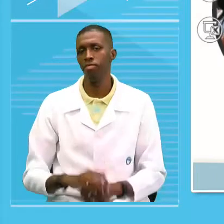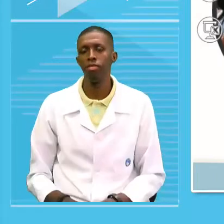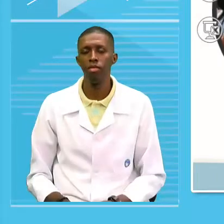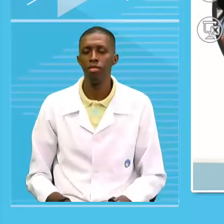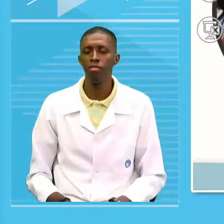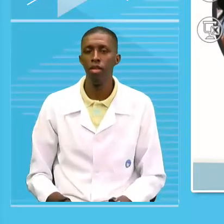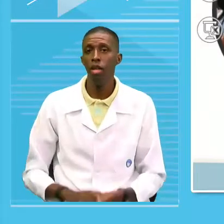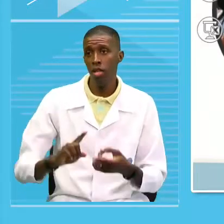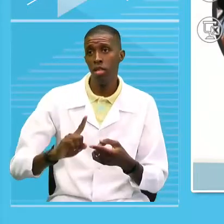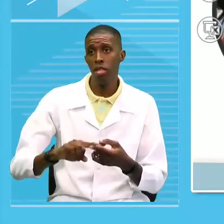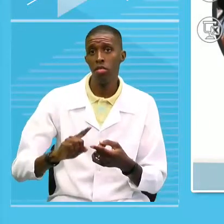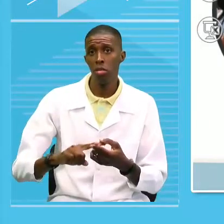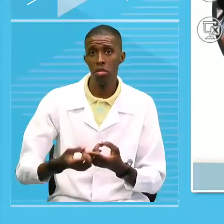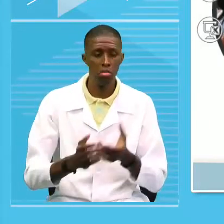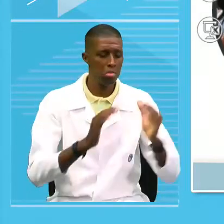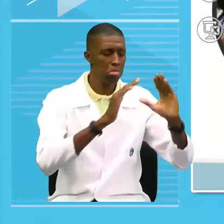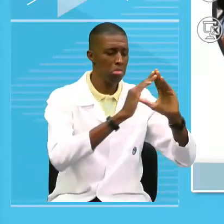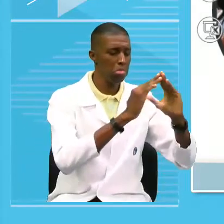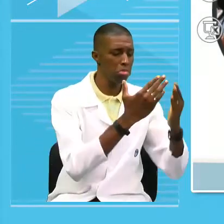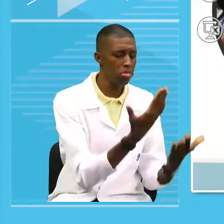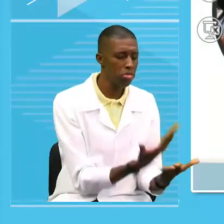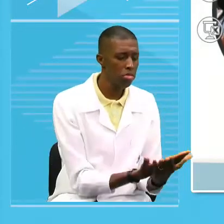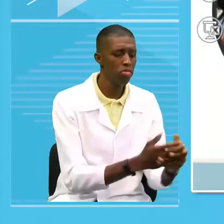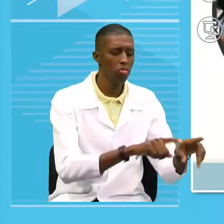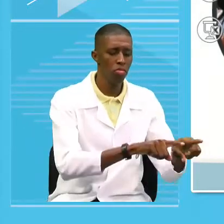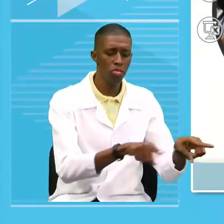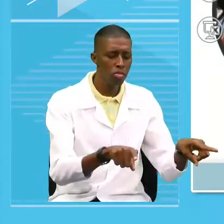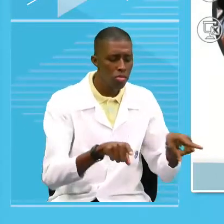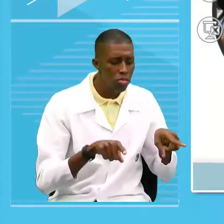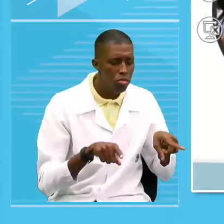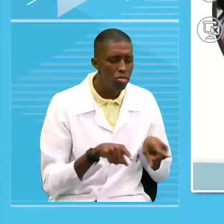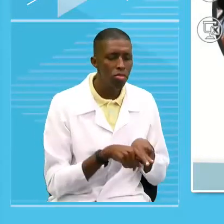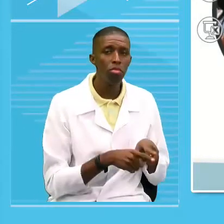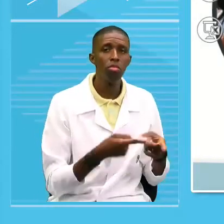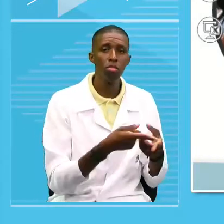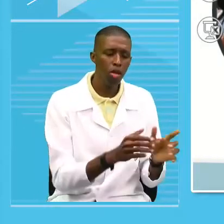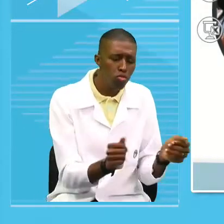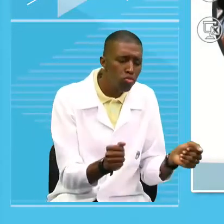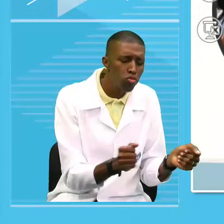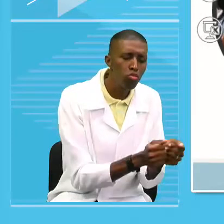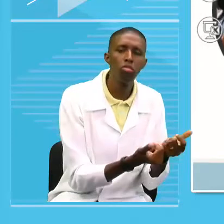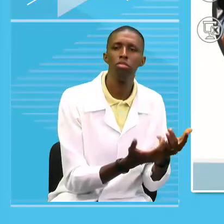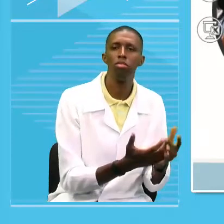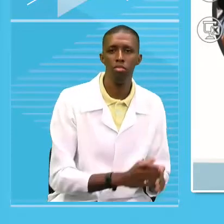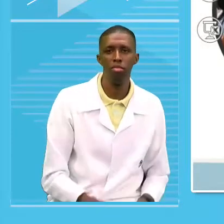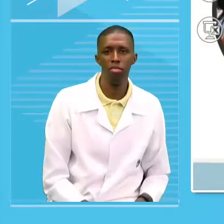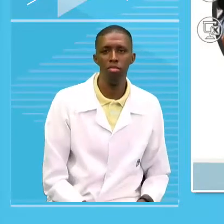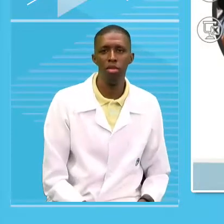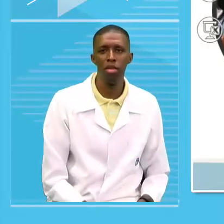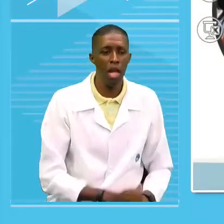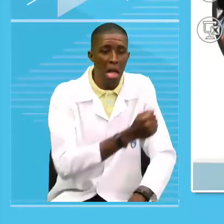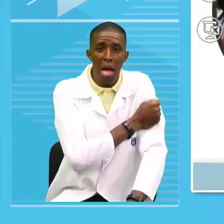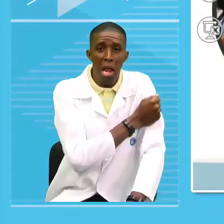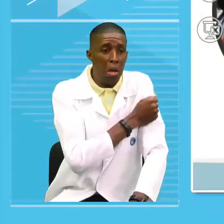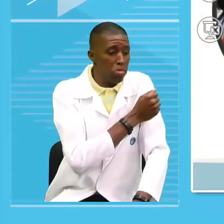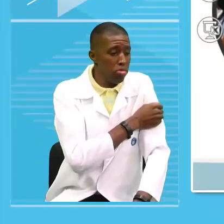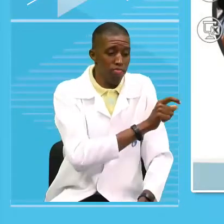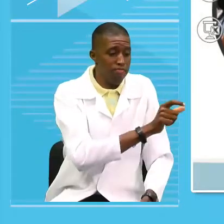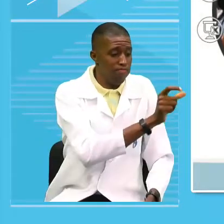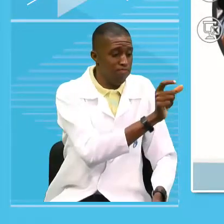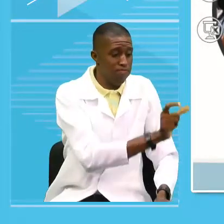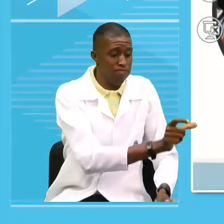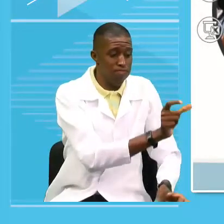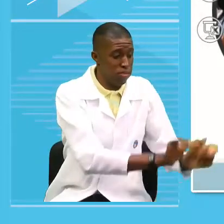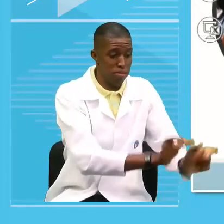da escola depois eu vou dividir espaço na minha vizinhança nem a calçada da tua casa é só tua